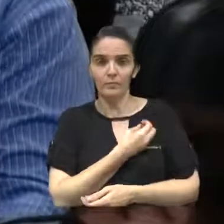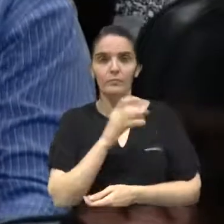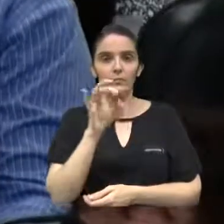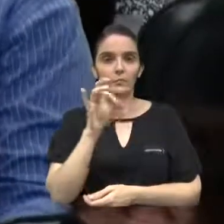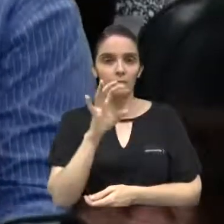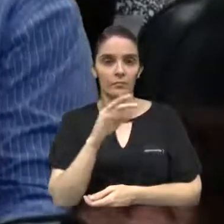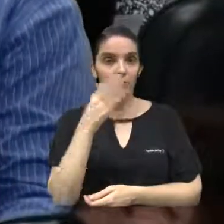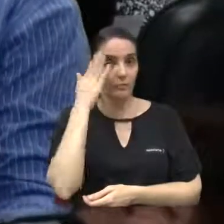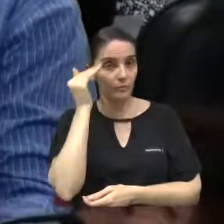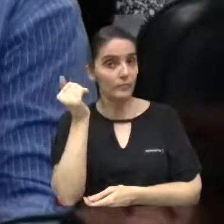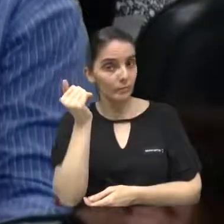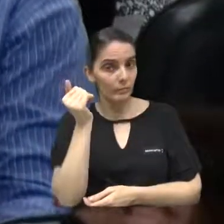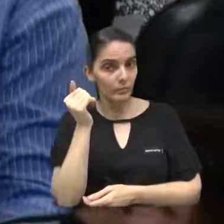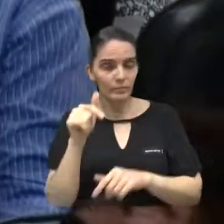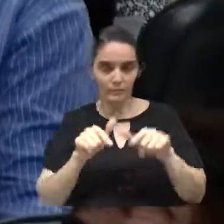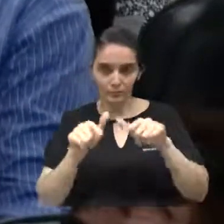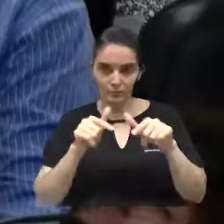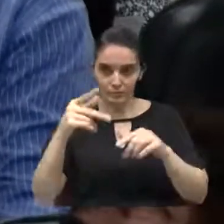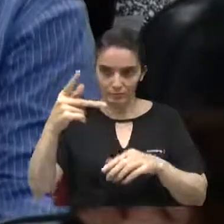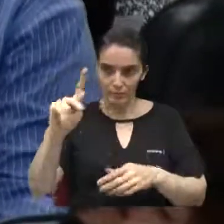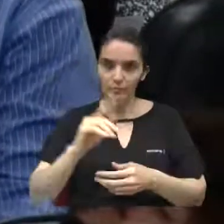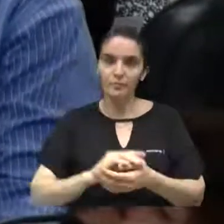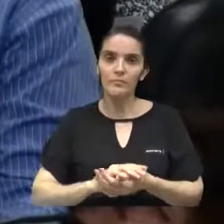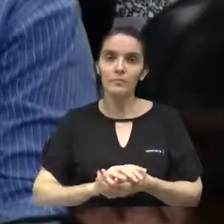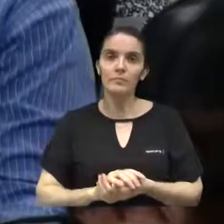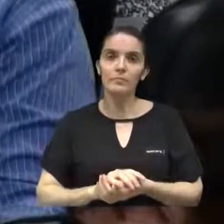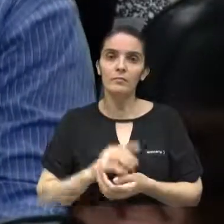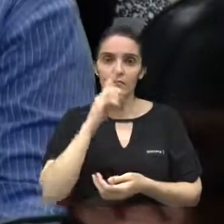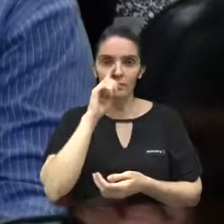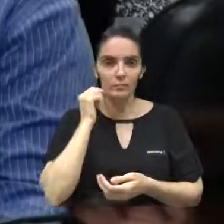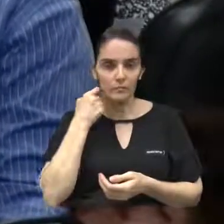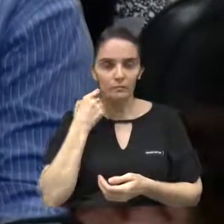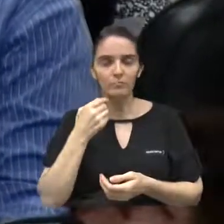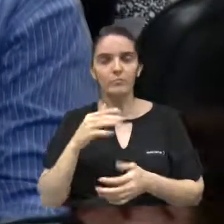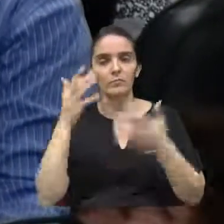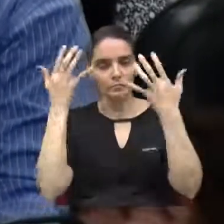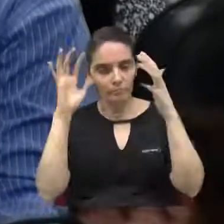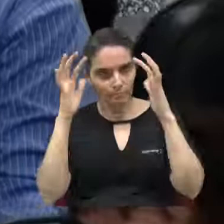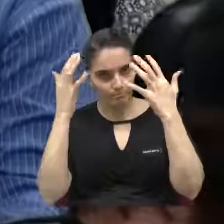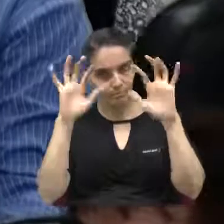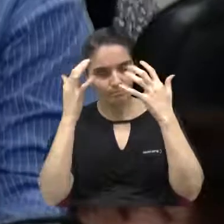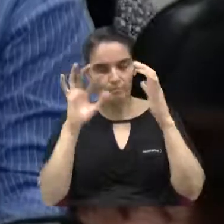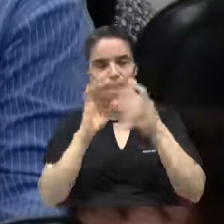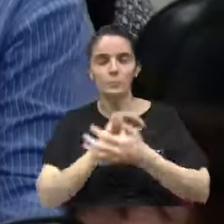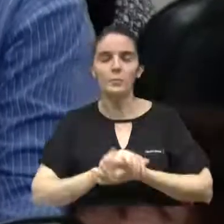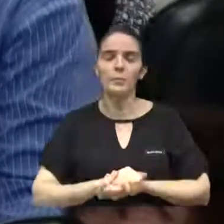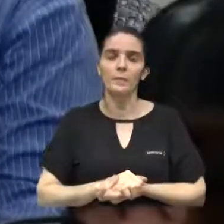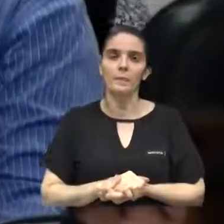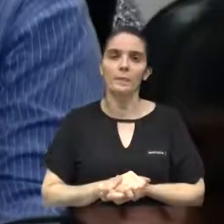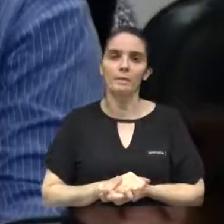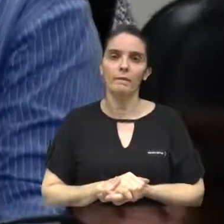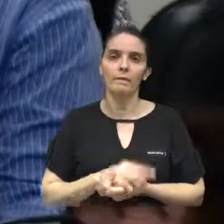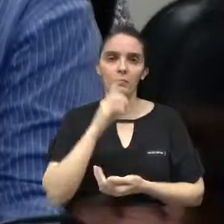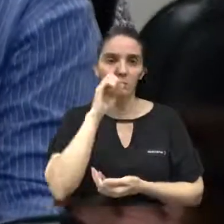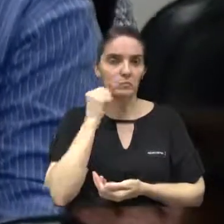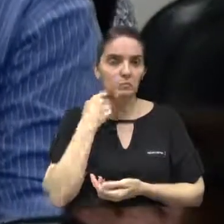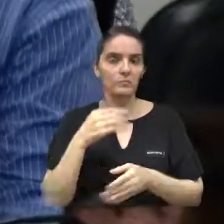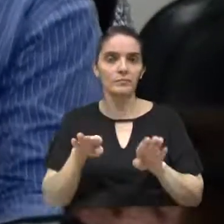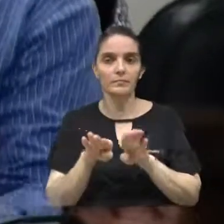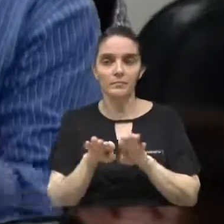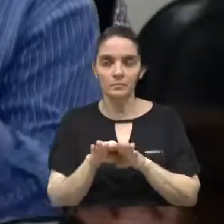respeito do trabalho do senhor lá, da qual eu já, de antemão, quero parabenizar. Faço questão de